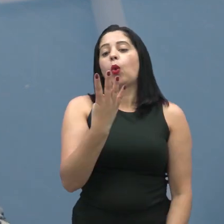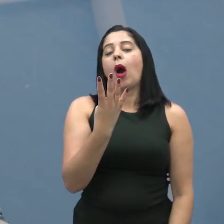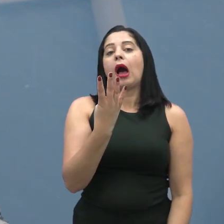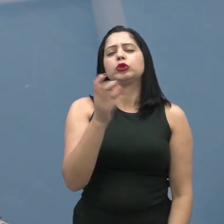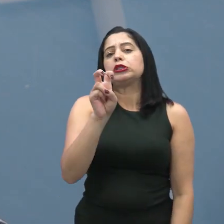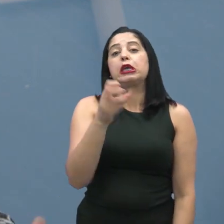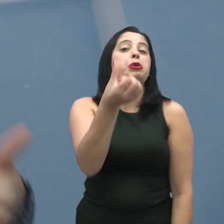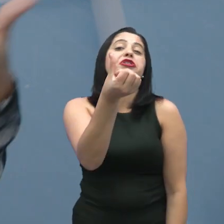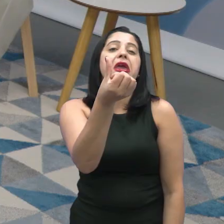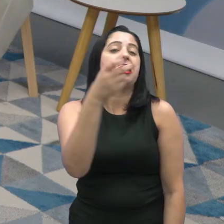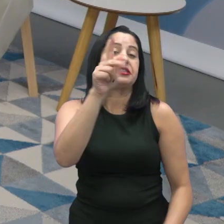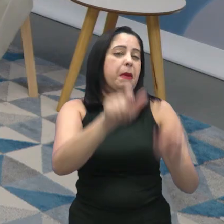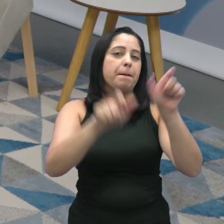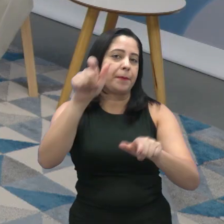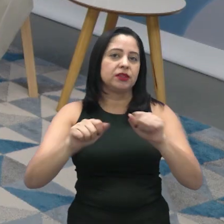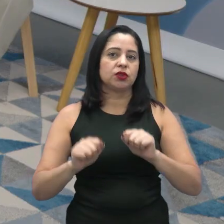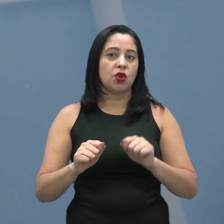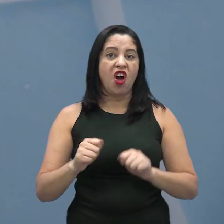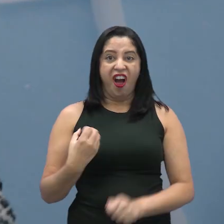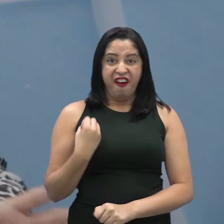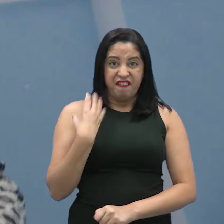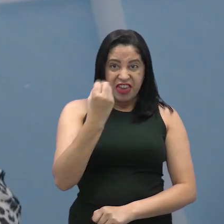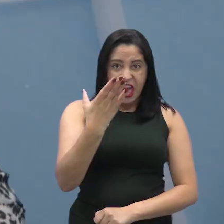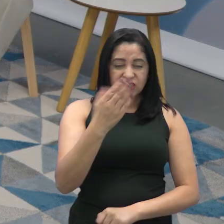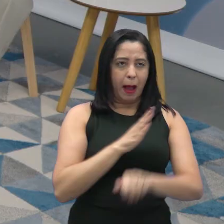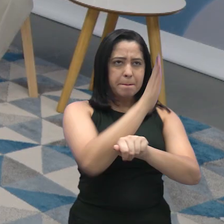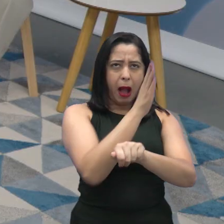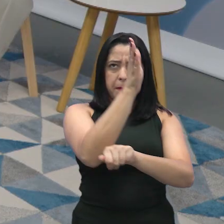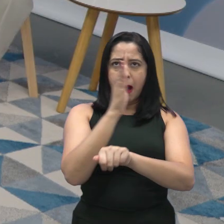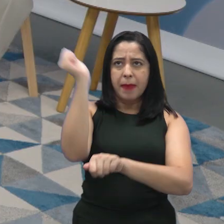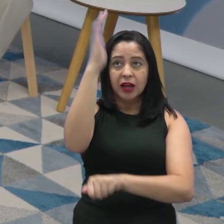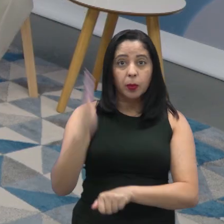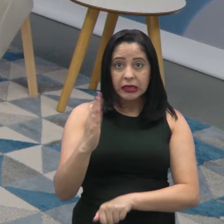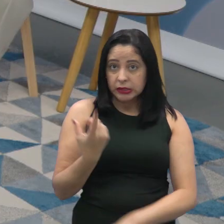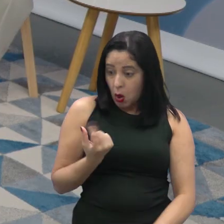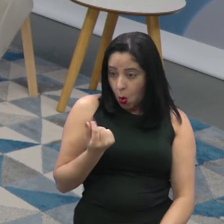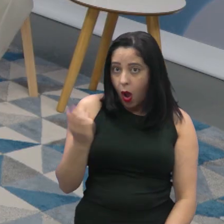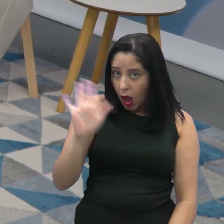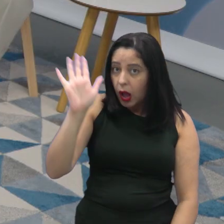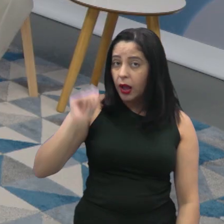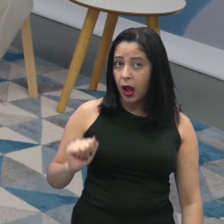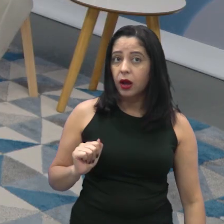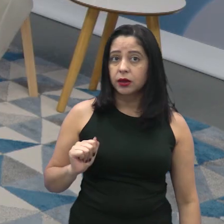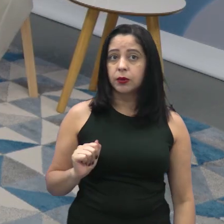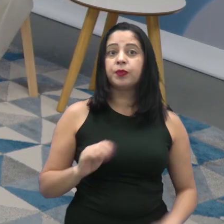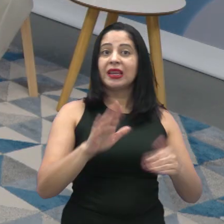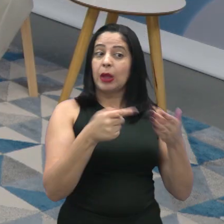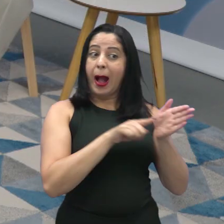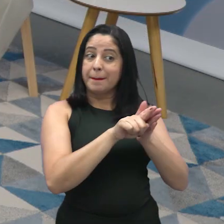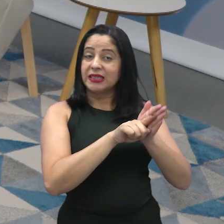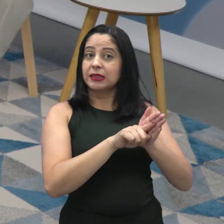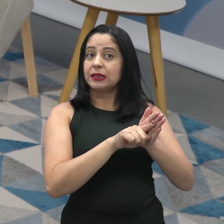6 pessoas, né? Inclusive para o Brasil, né? Viajar para o Brasil não é barato. E aí, então, eles apontam, segundo a pesquisa,